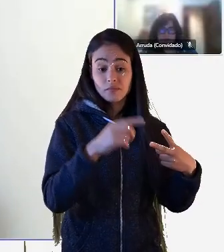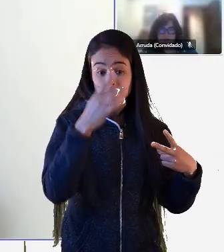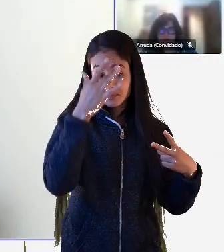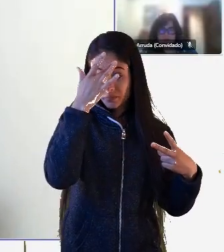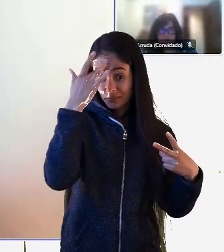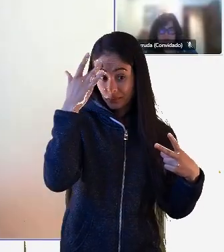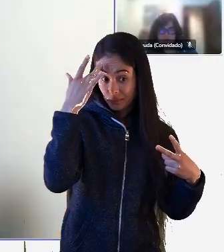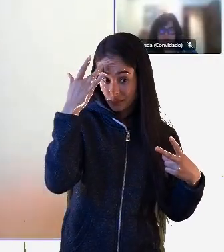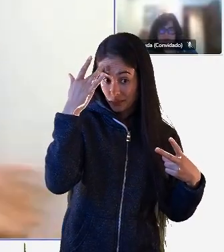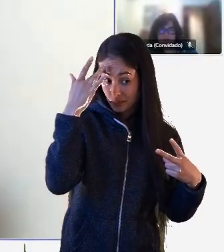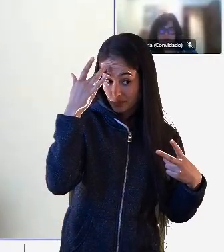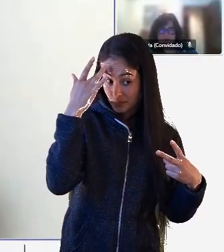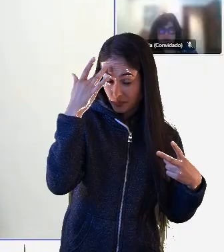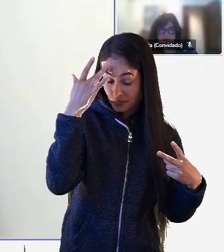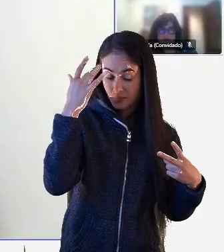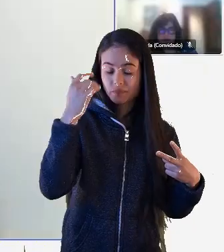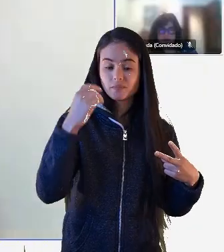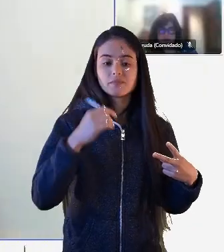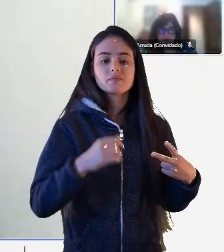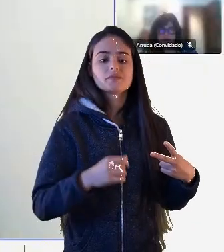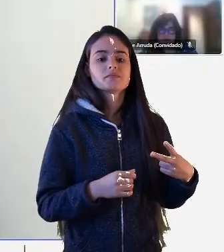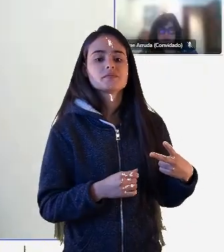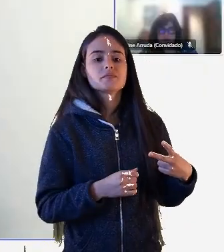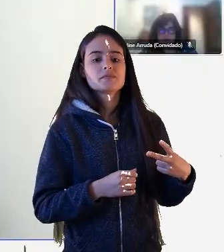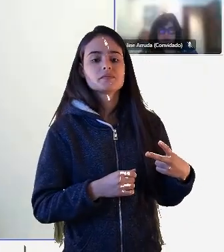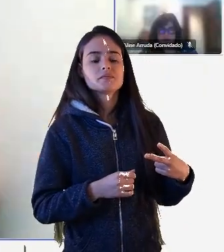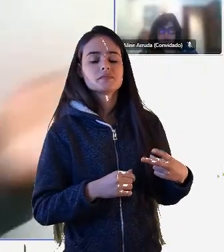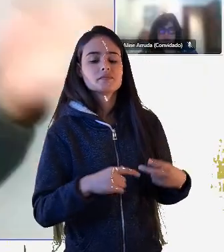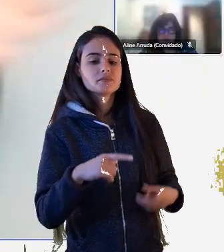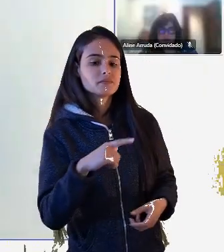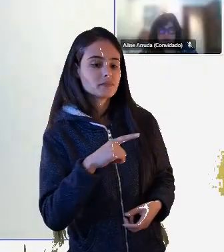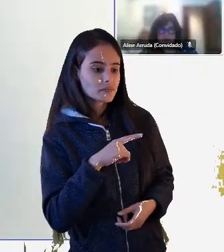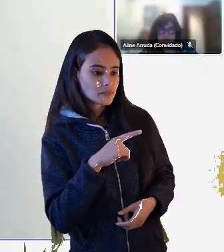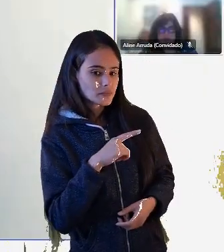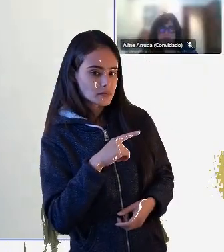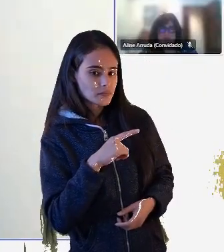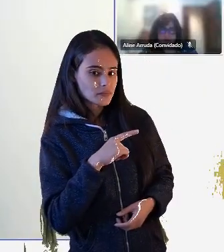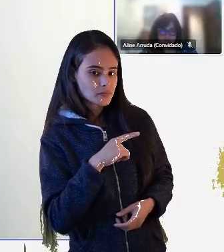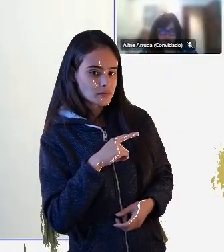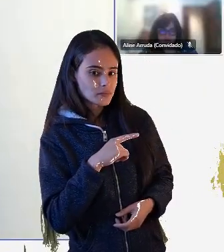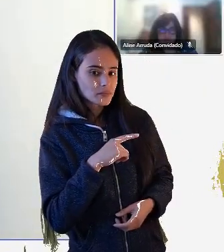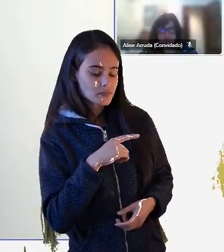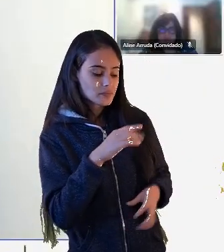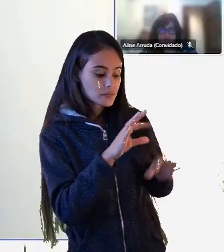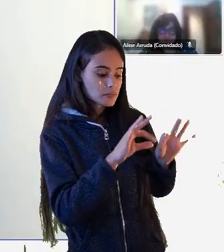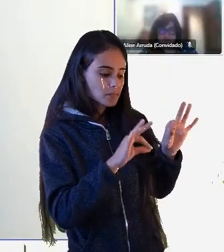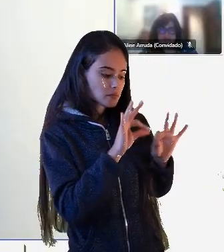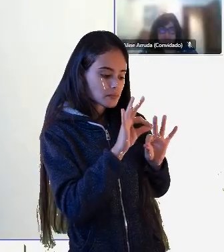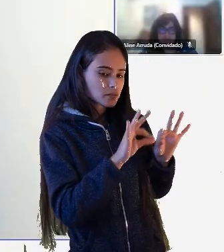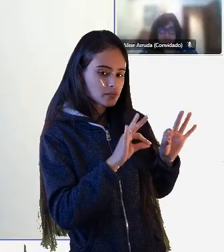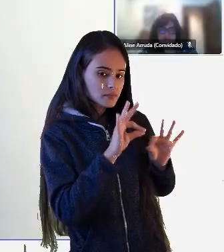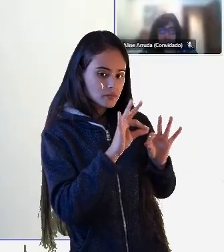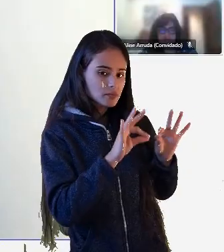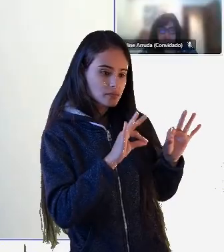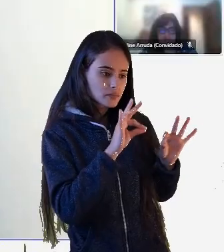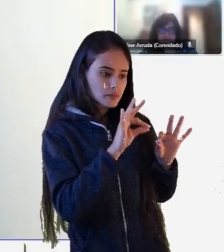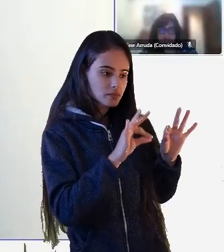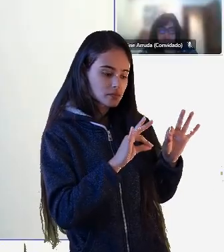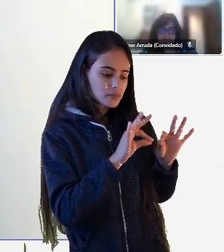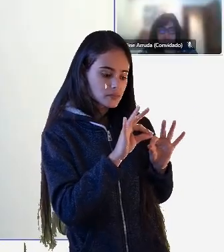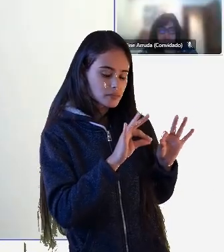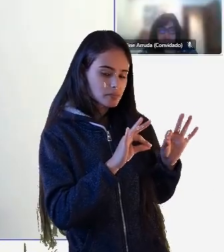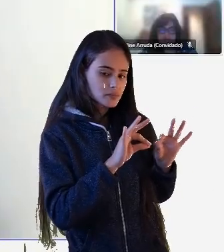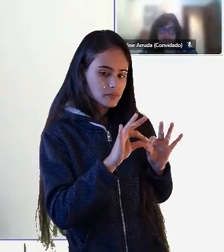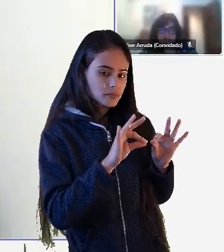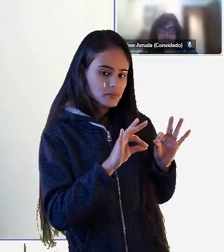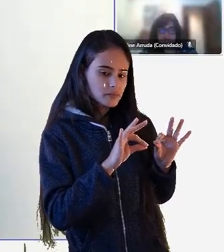de atrações que são voltadas para o pensamento afro, como o curso de vocês, que acompanha a gente desde 2021, né? Já é uma tradição